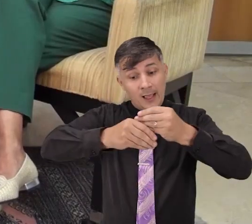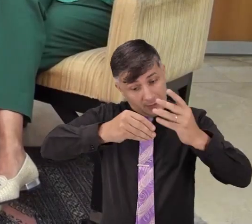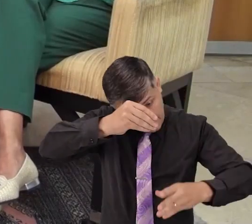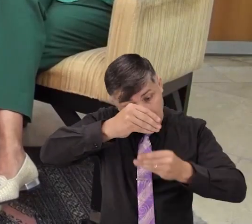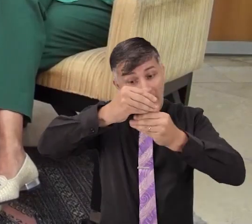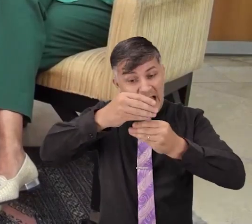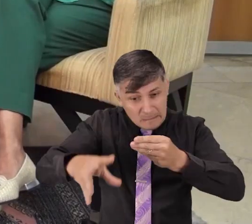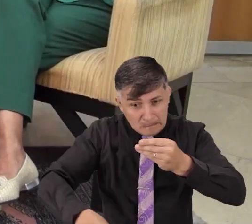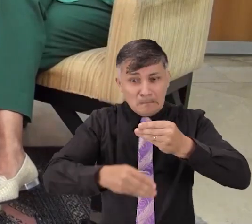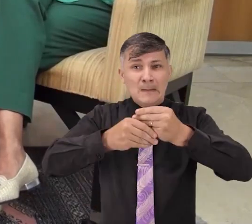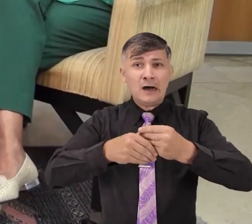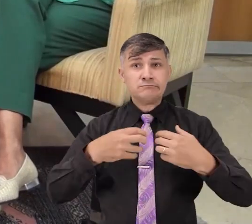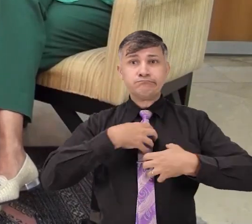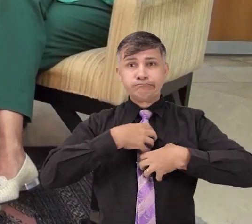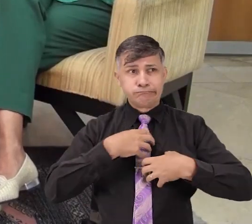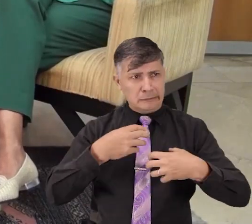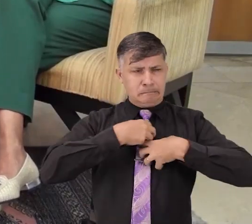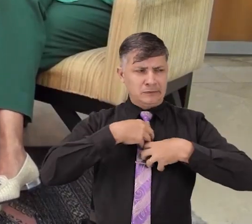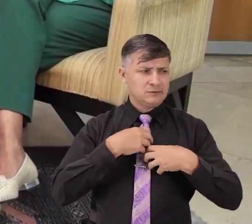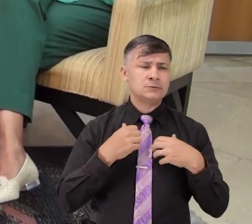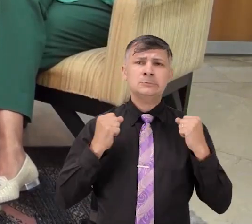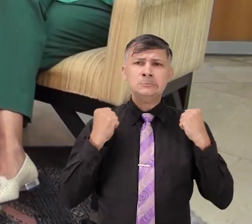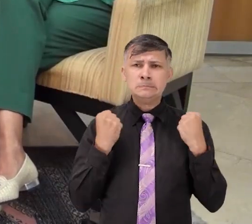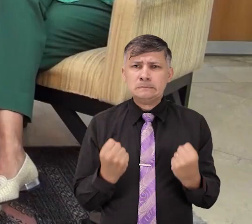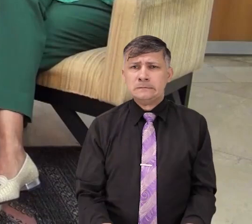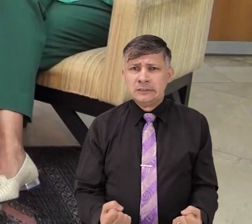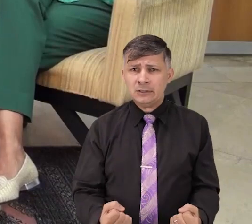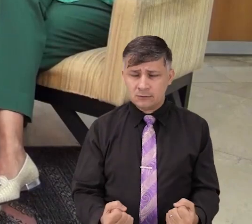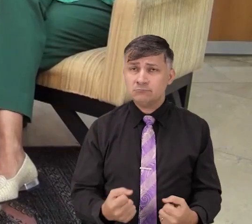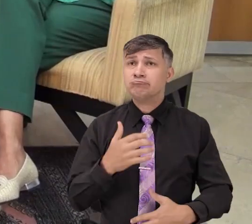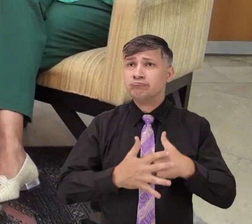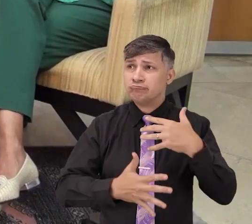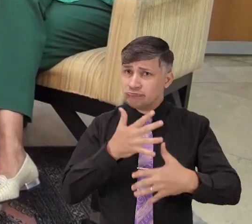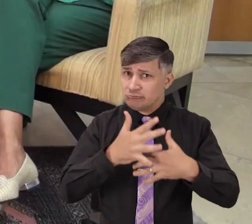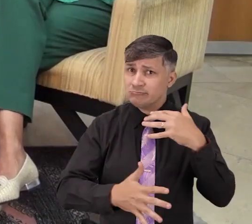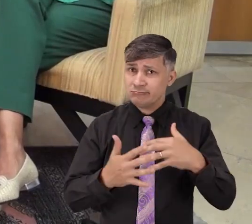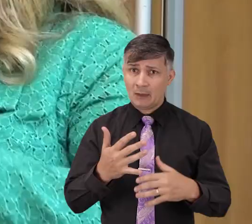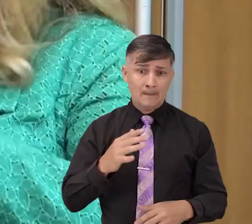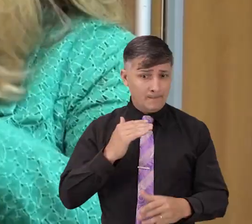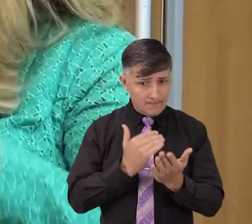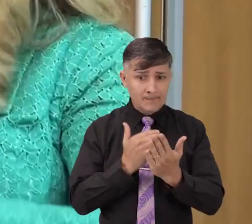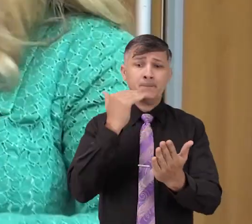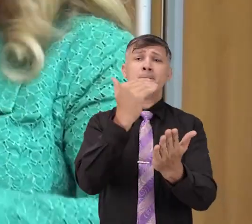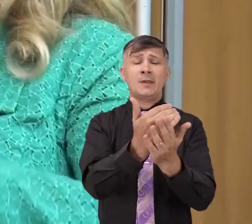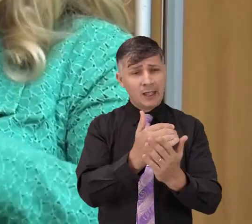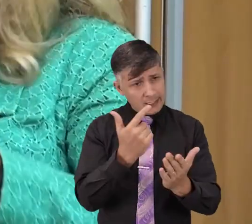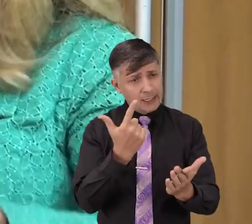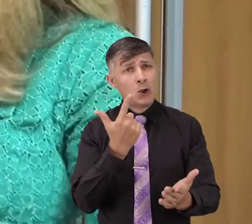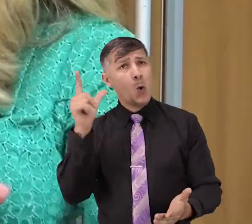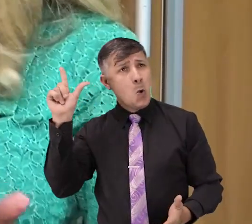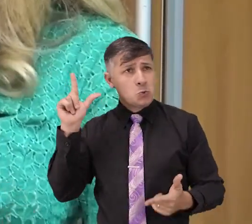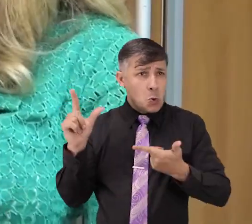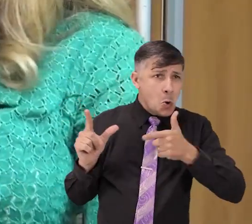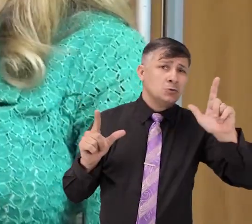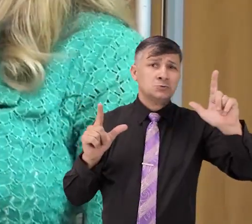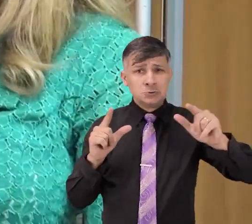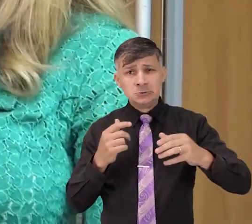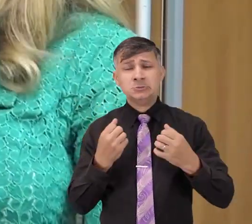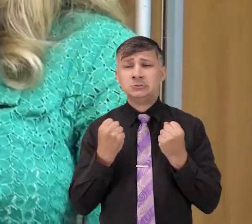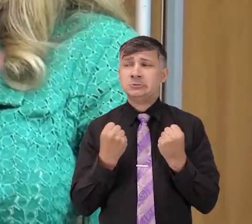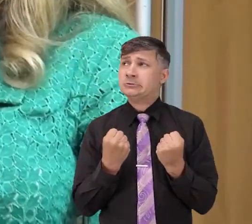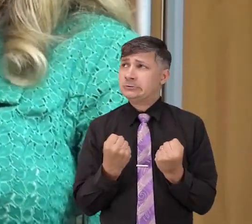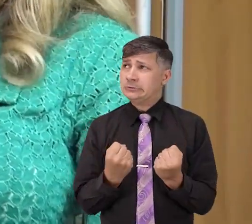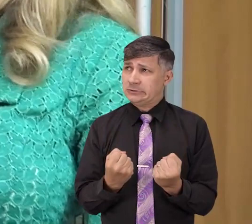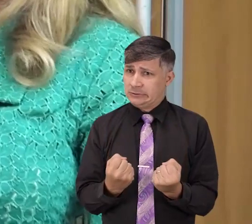agravantes. Claro. E aí vai agravando e vai criando outras situações e vai ficando difícil superar e não é fácil.